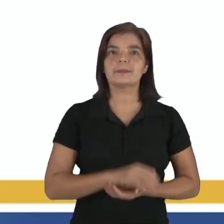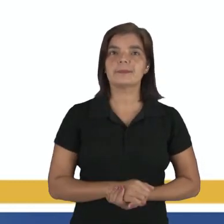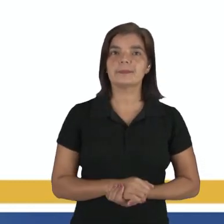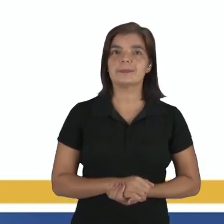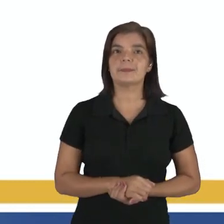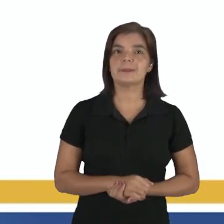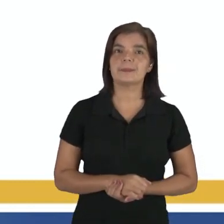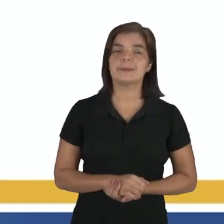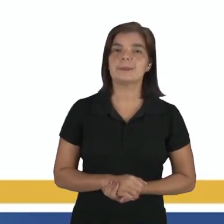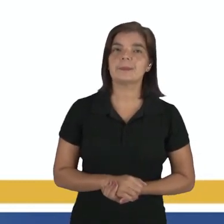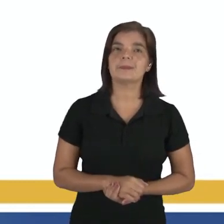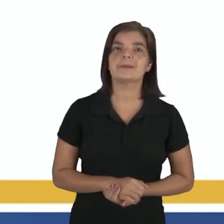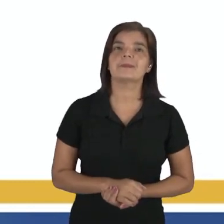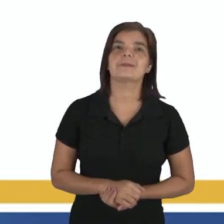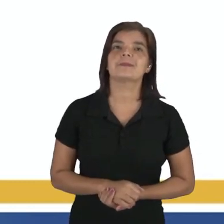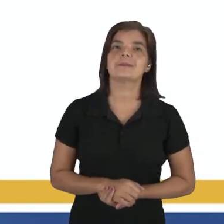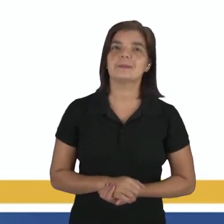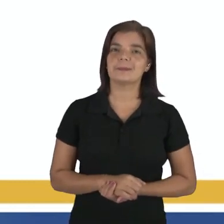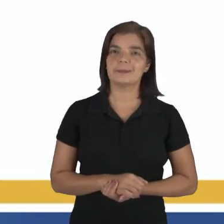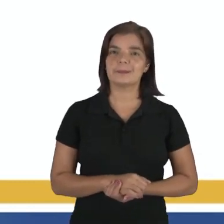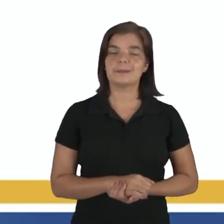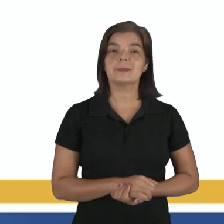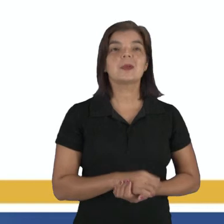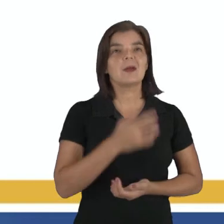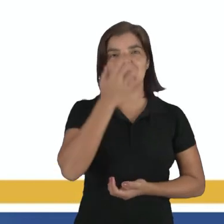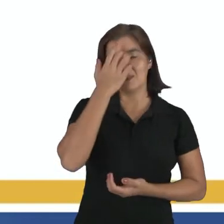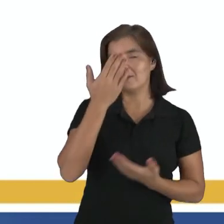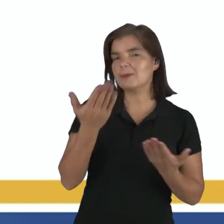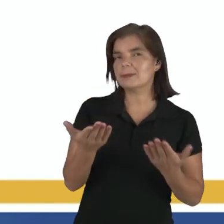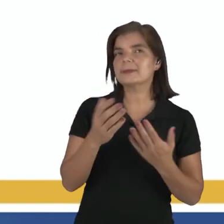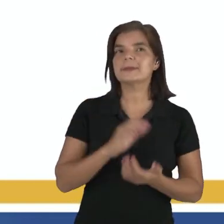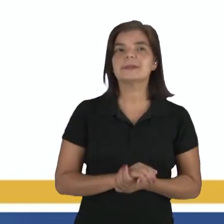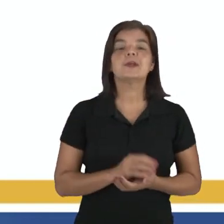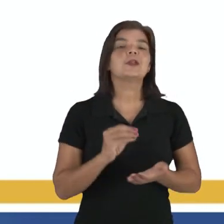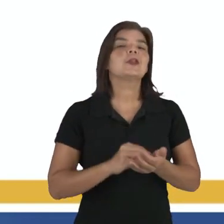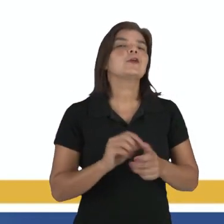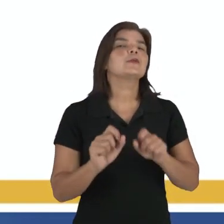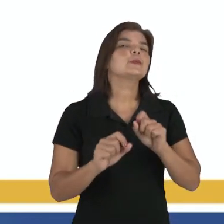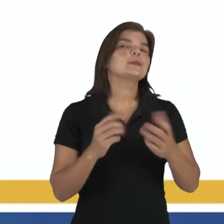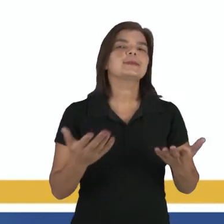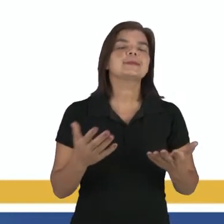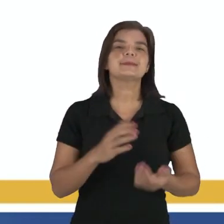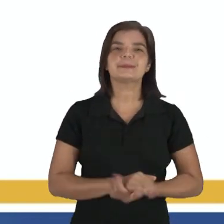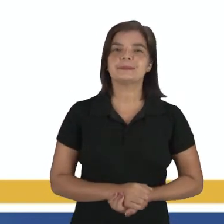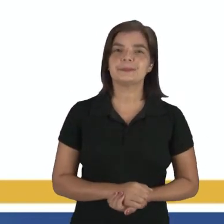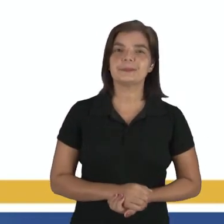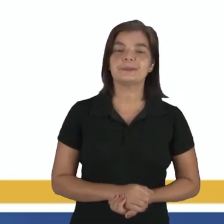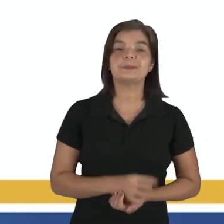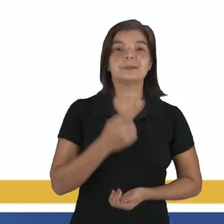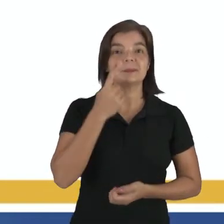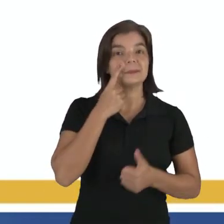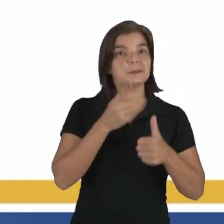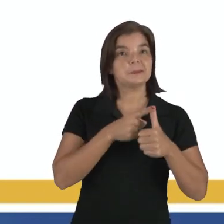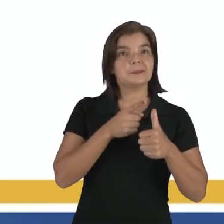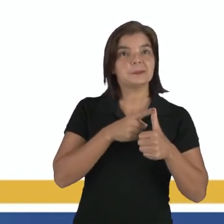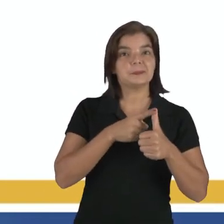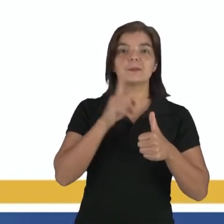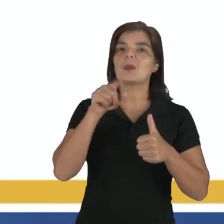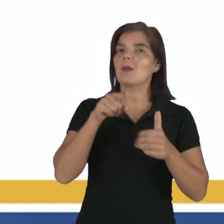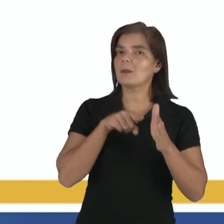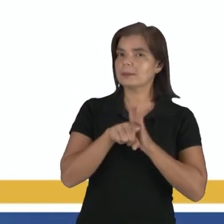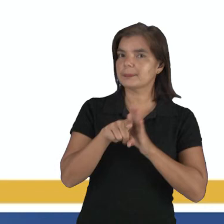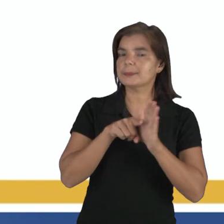no, I study English. Tá fácil, né? O que está faltando aí, pessoal? Observamos que na primeira é